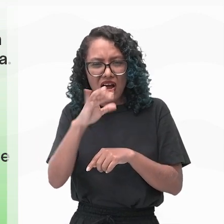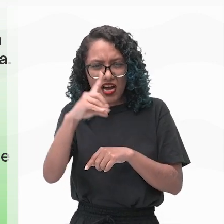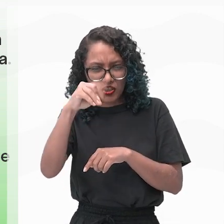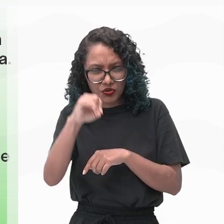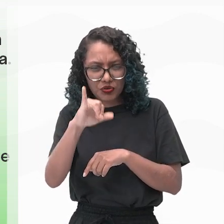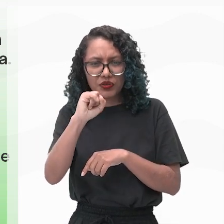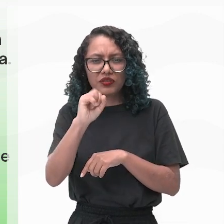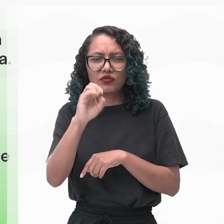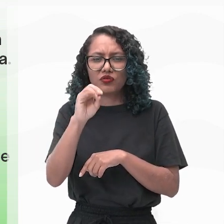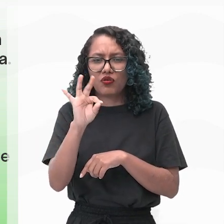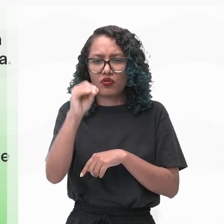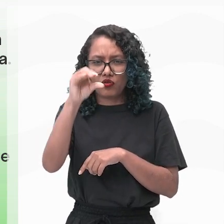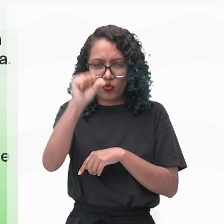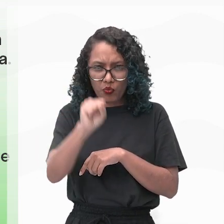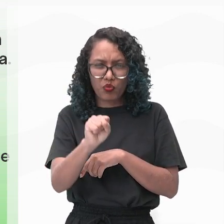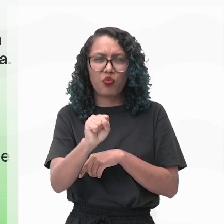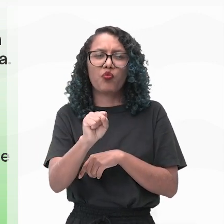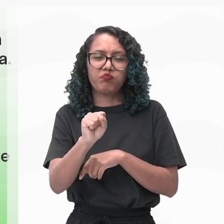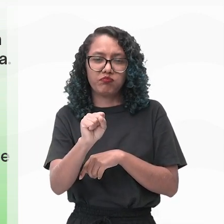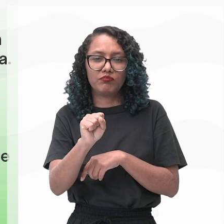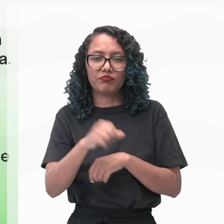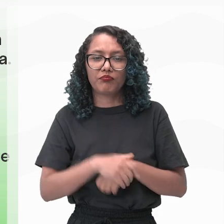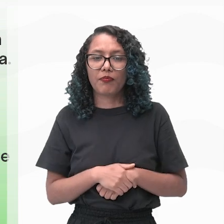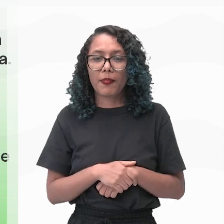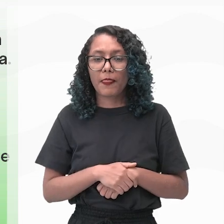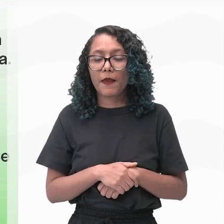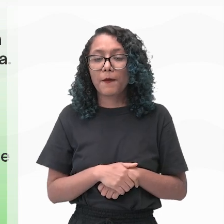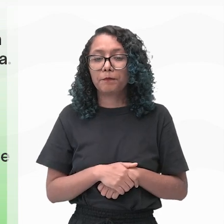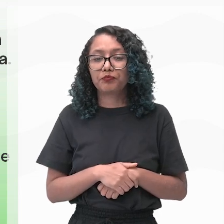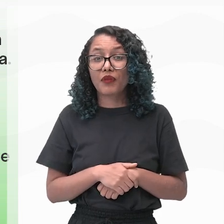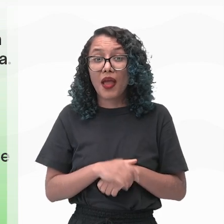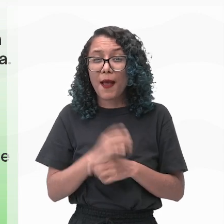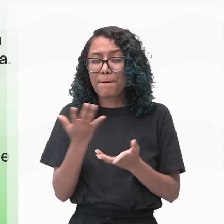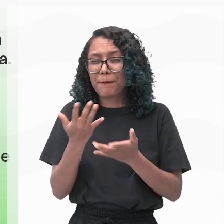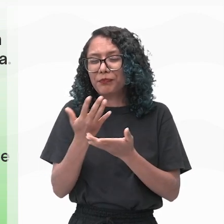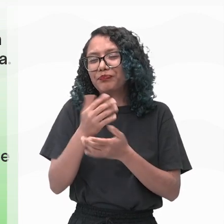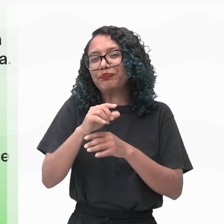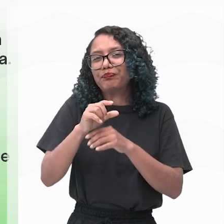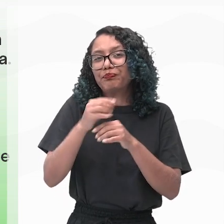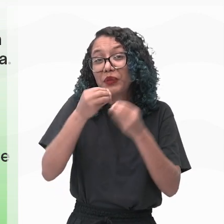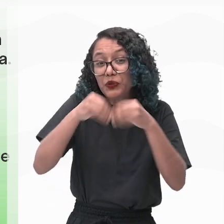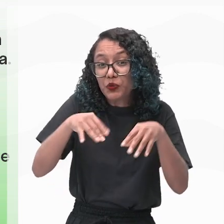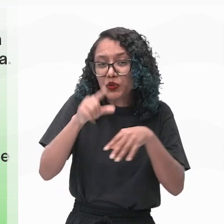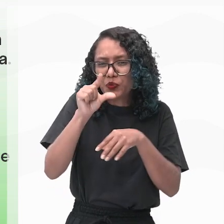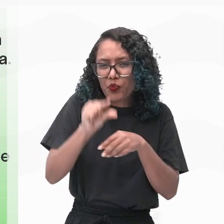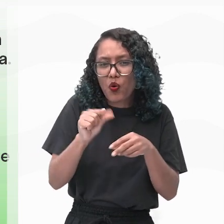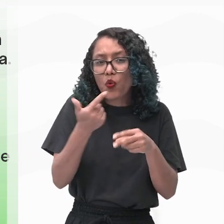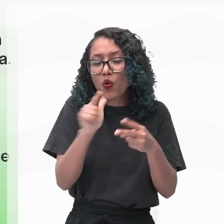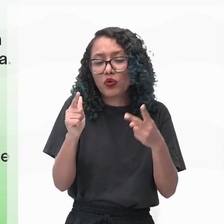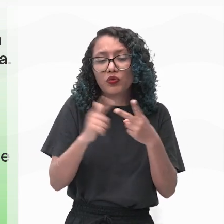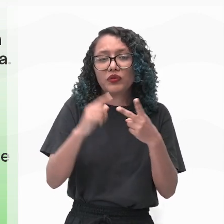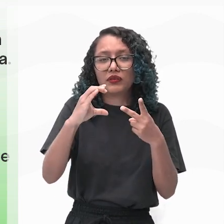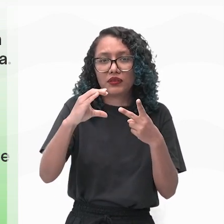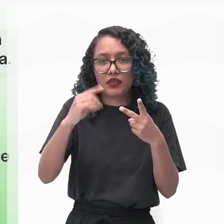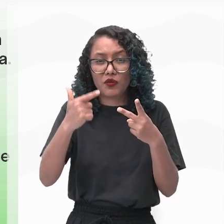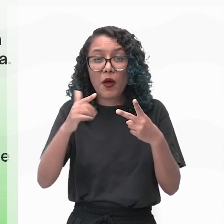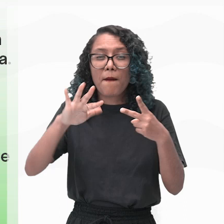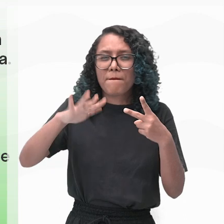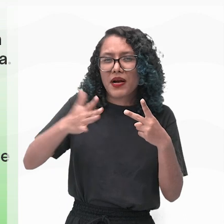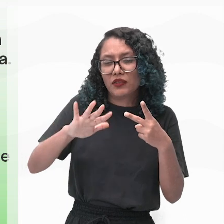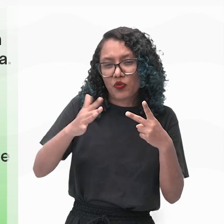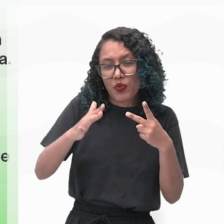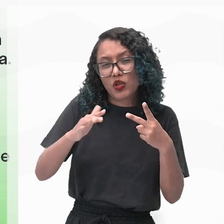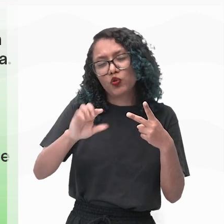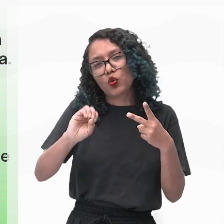radioisótopos de baixa energia. E o C2, rejeitos radioativos de média e alta